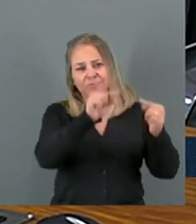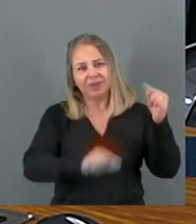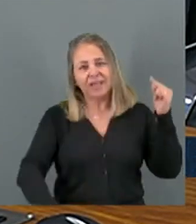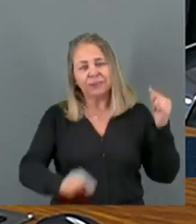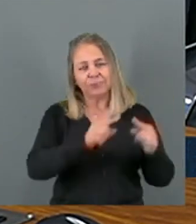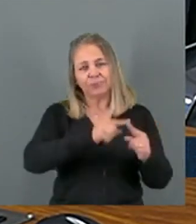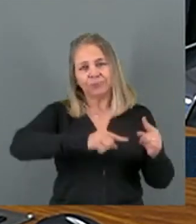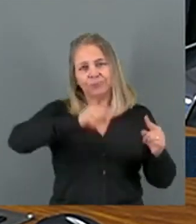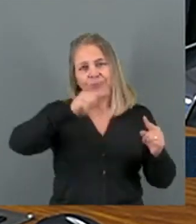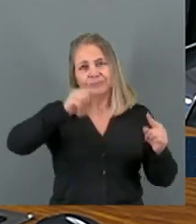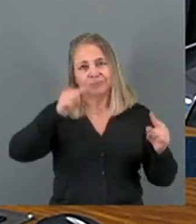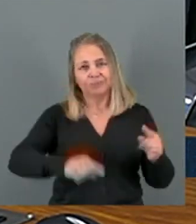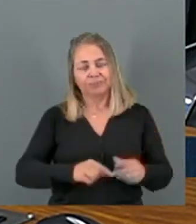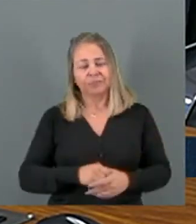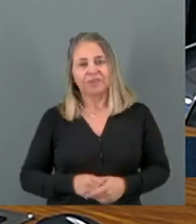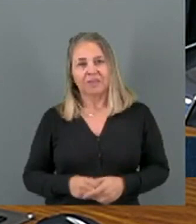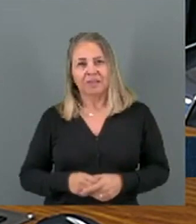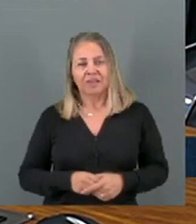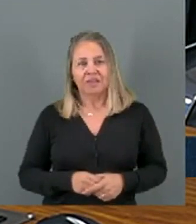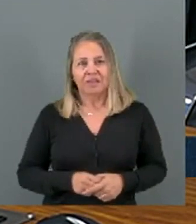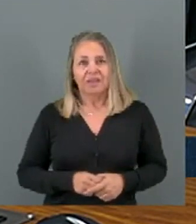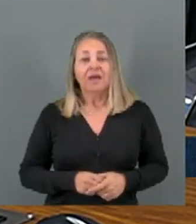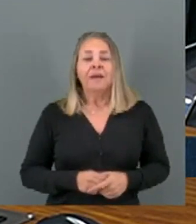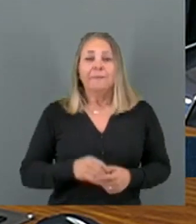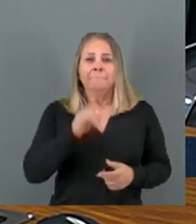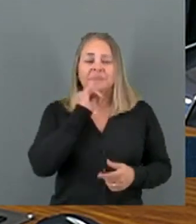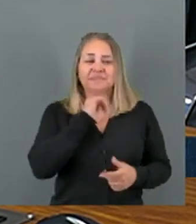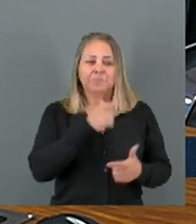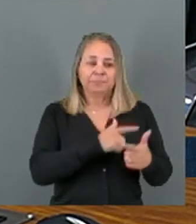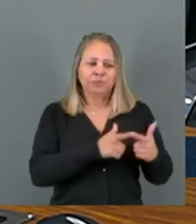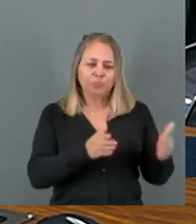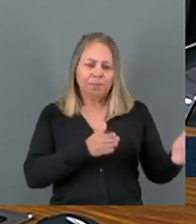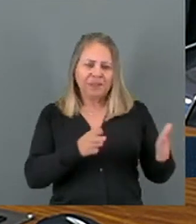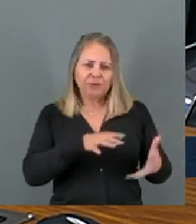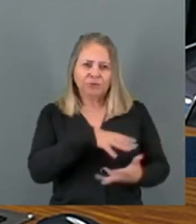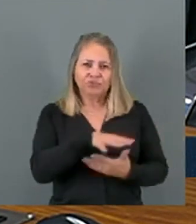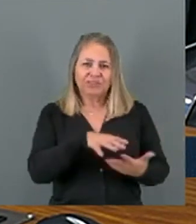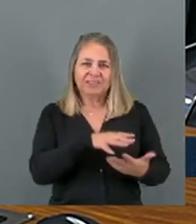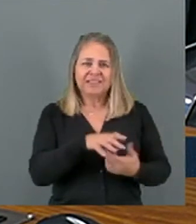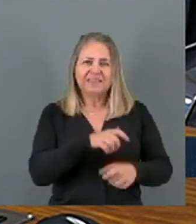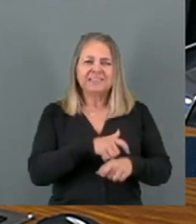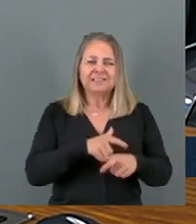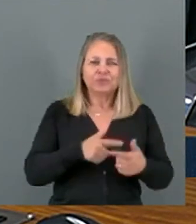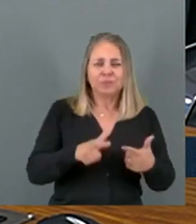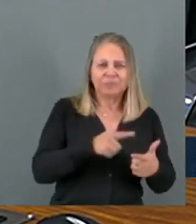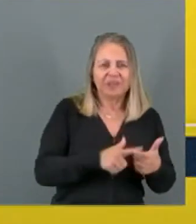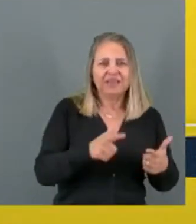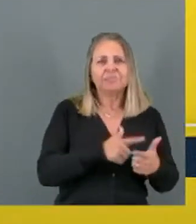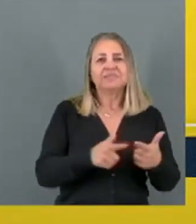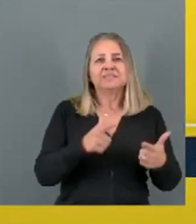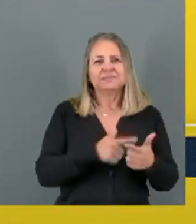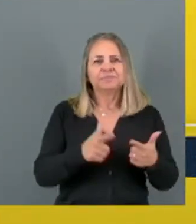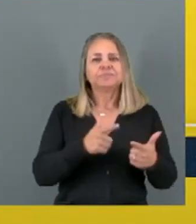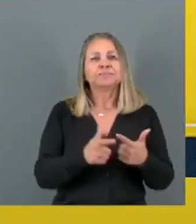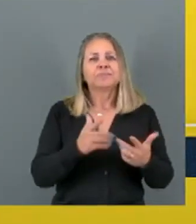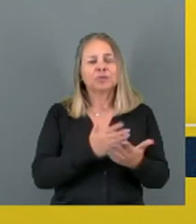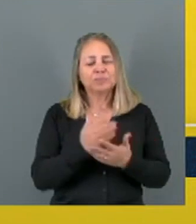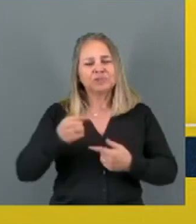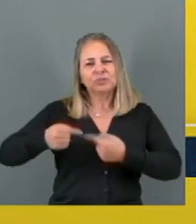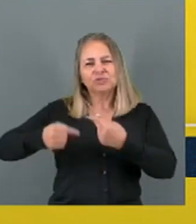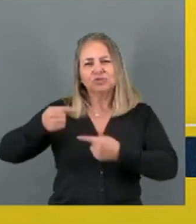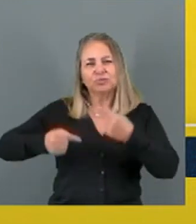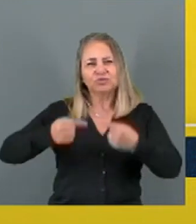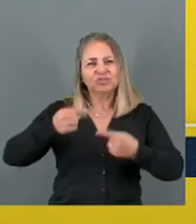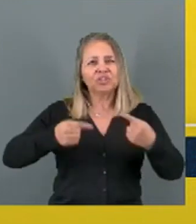Então, o que isso mostra? Em casos de crise, há uma necessidade de uma rápida adaptação dos serviços de saúde mental. Na época, se discutiu muito e começou a